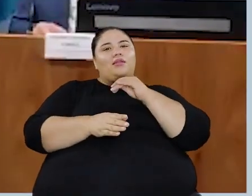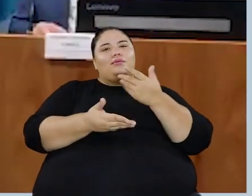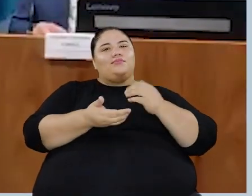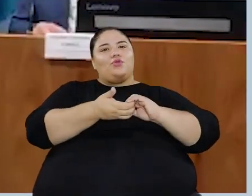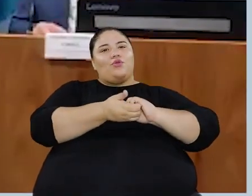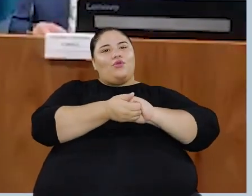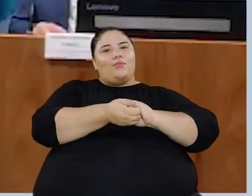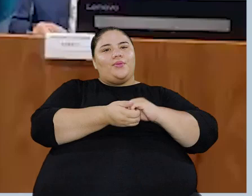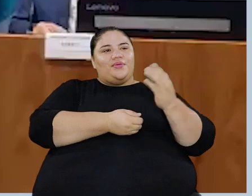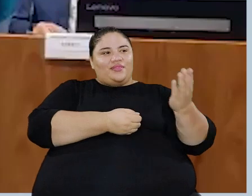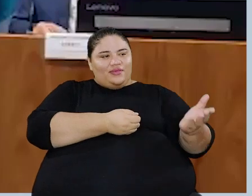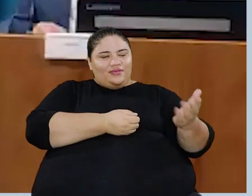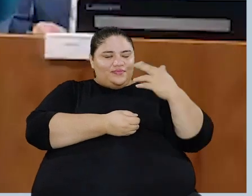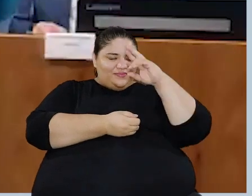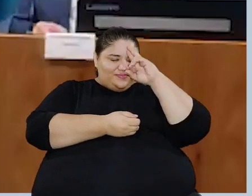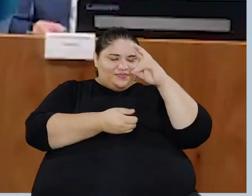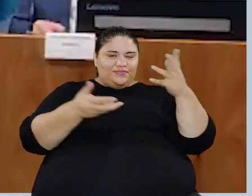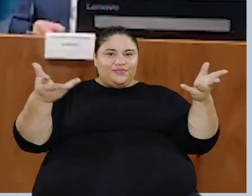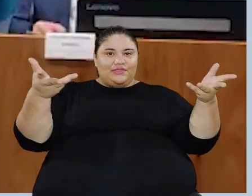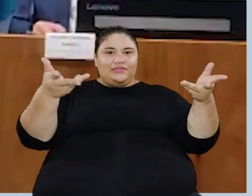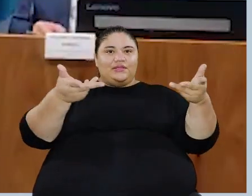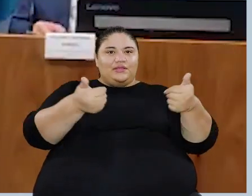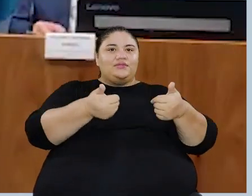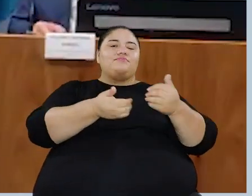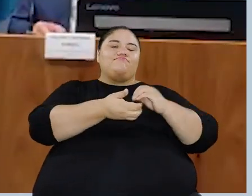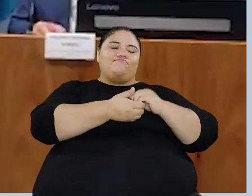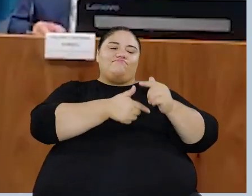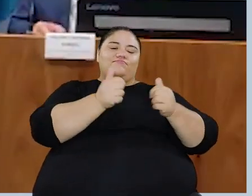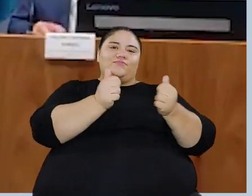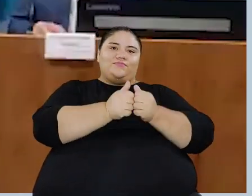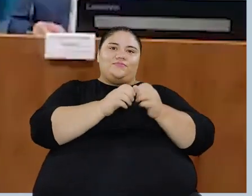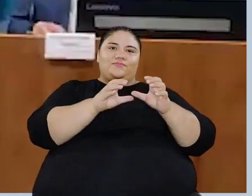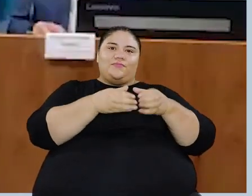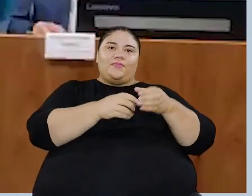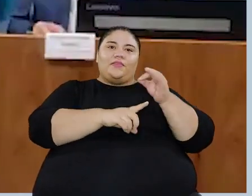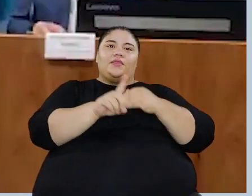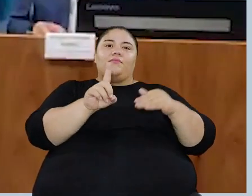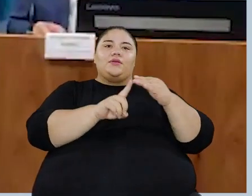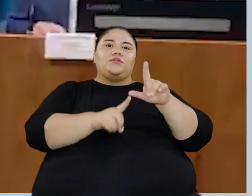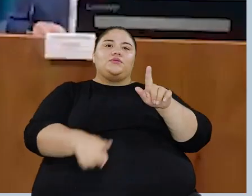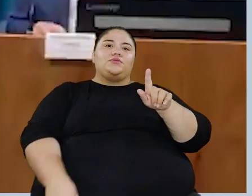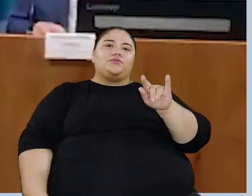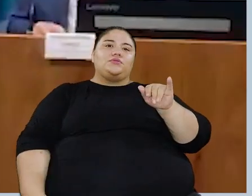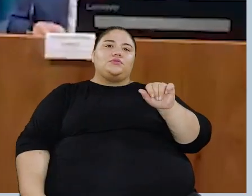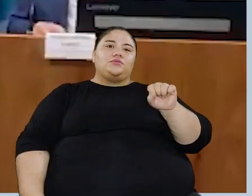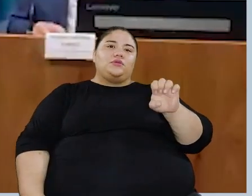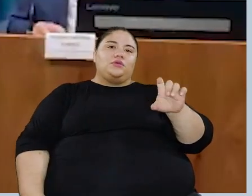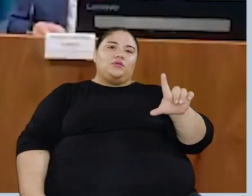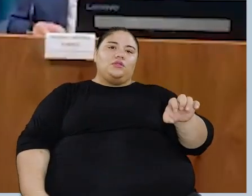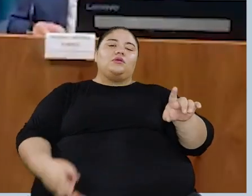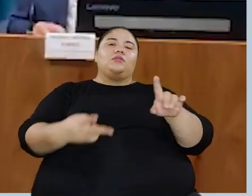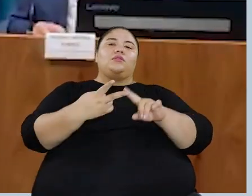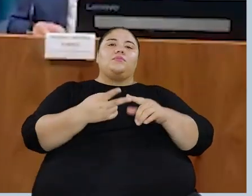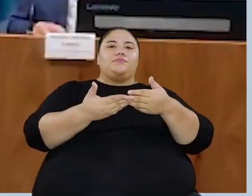nem cumprimentei Vossa Excelência, nem minha querida companheira de turma, desembargadora Gisele, nem muito menos